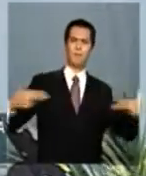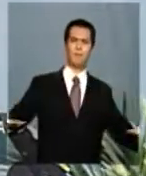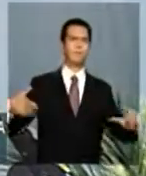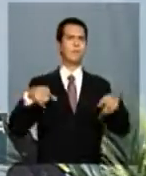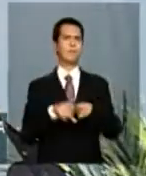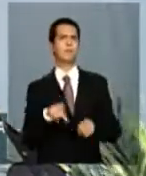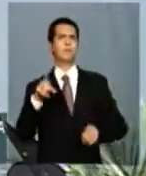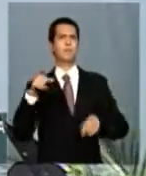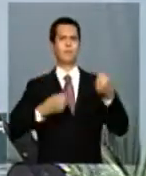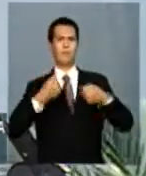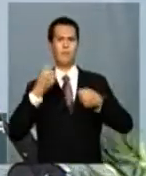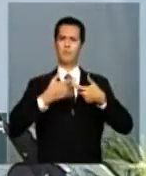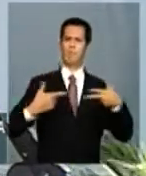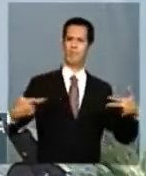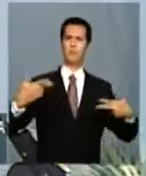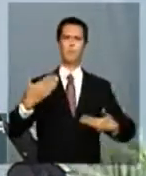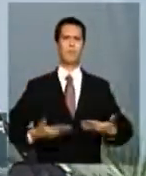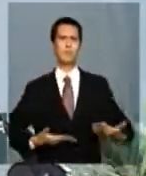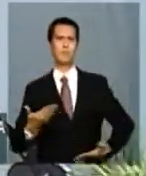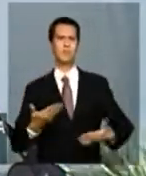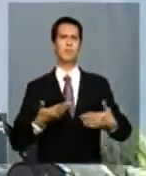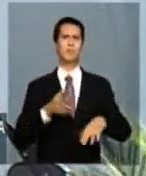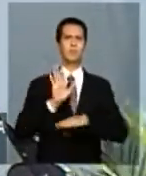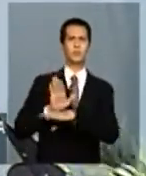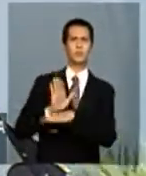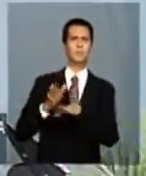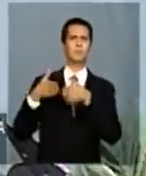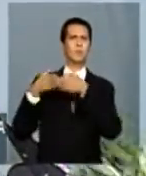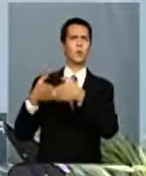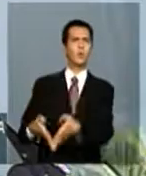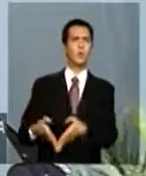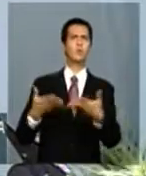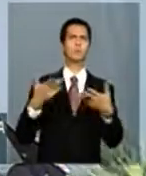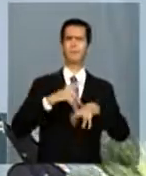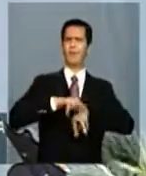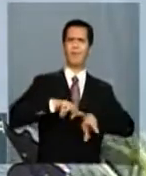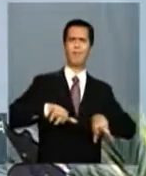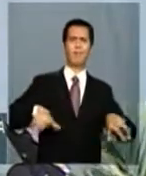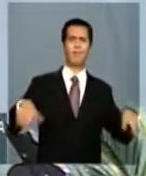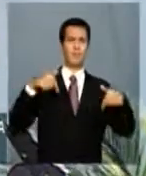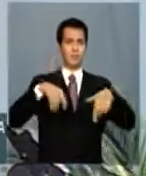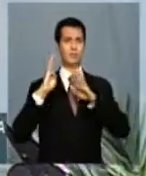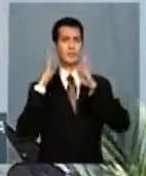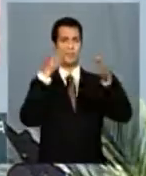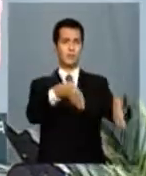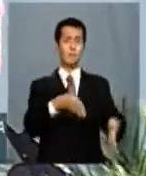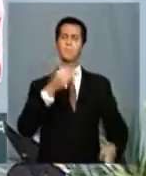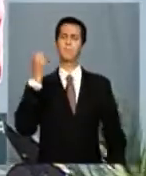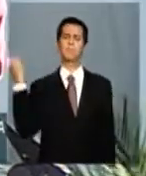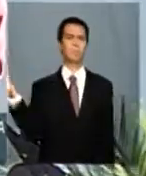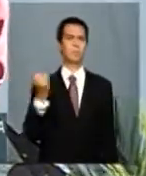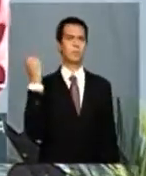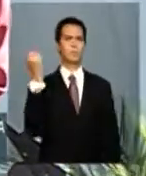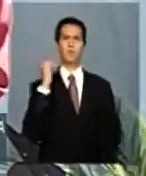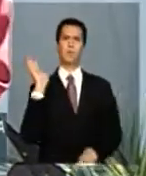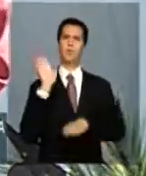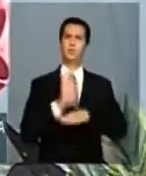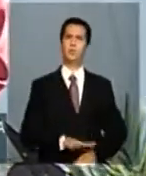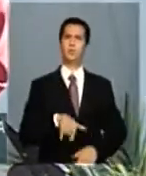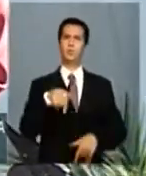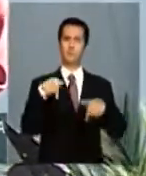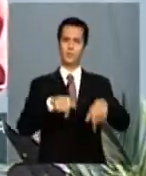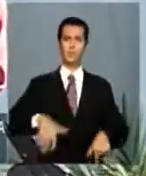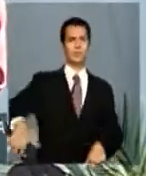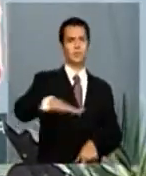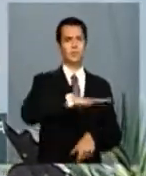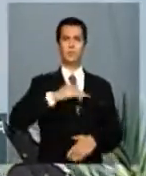serviços, como de infraestrutura para os portos, enfim. Ela é crucial para o desenvolvimento dessa região e,